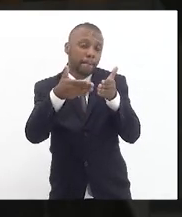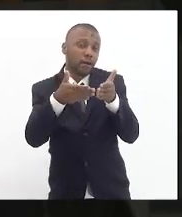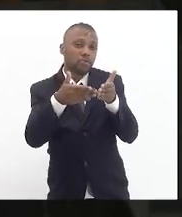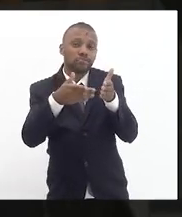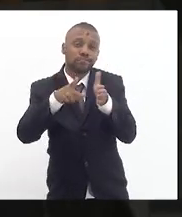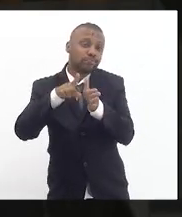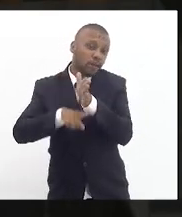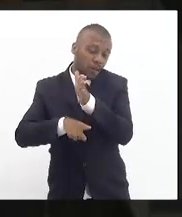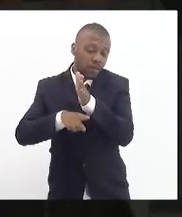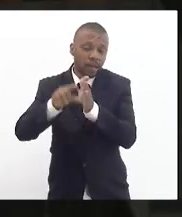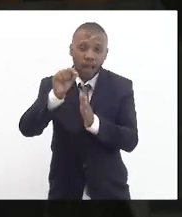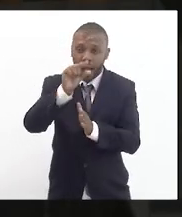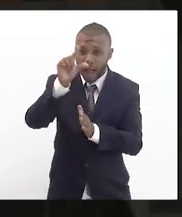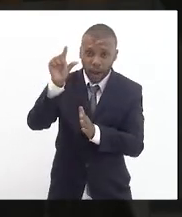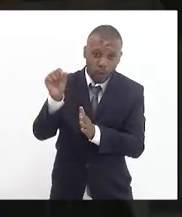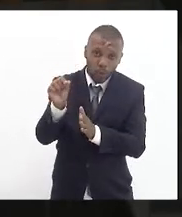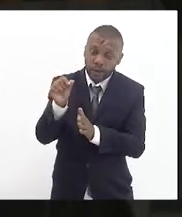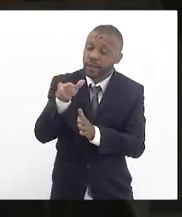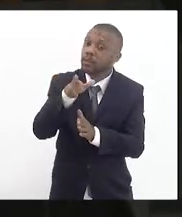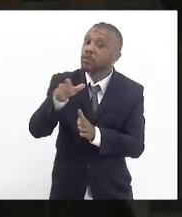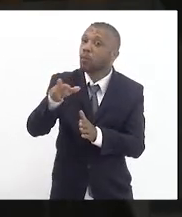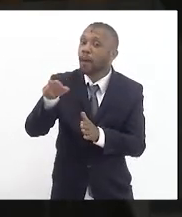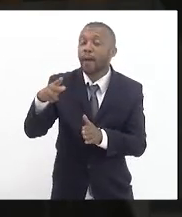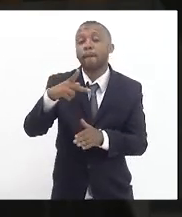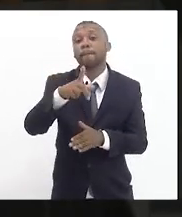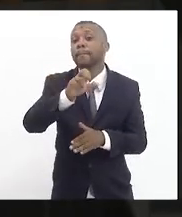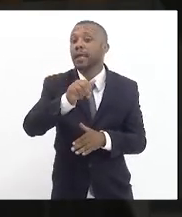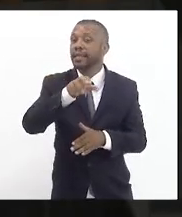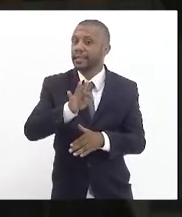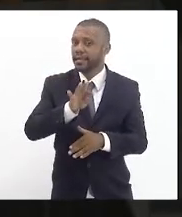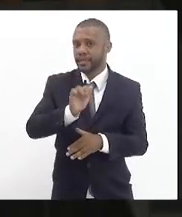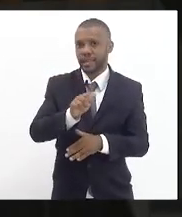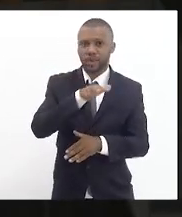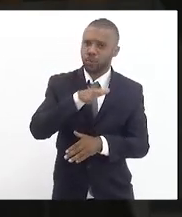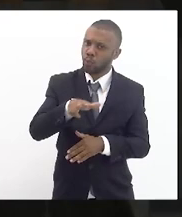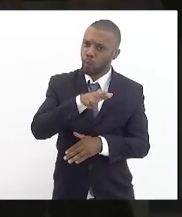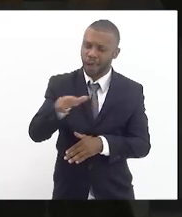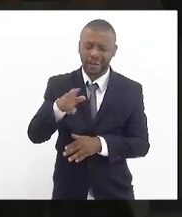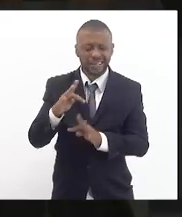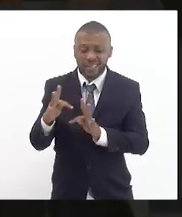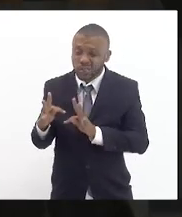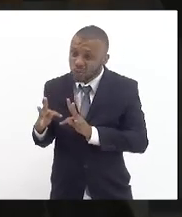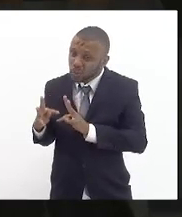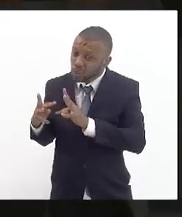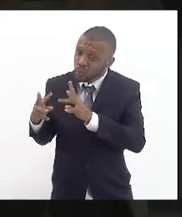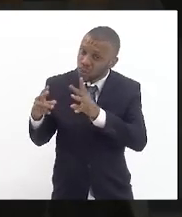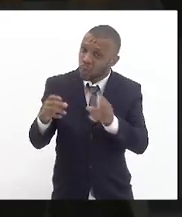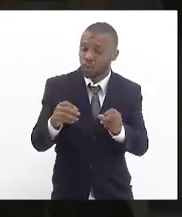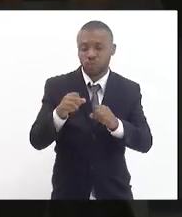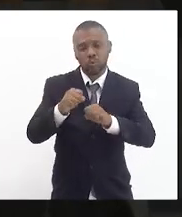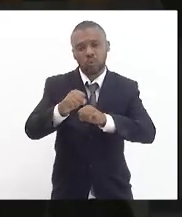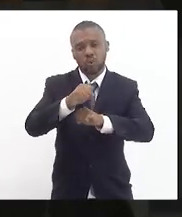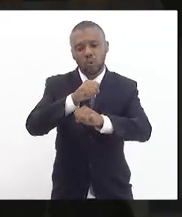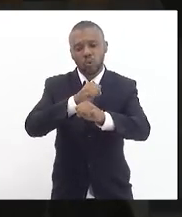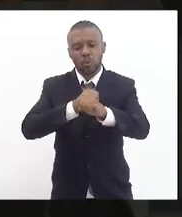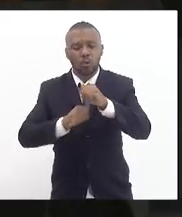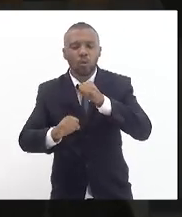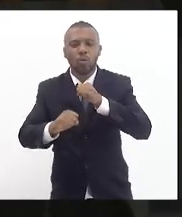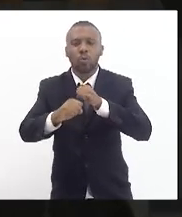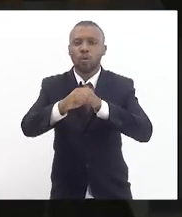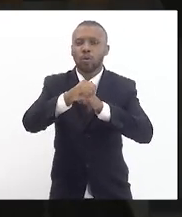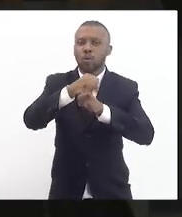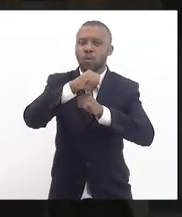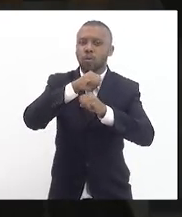planeta é um satélite da terra e a própria Terra todos têm nomes